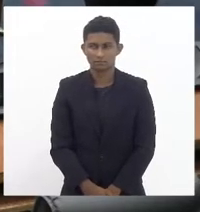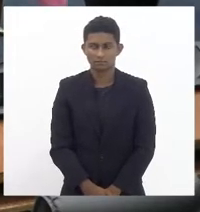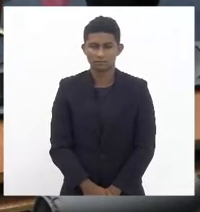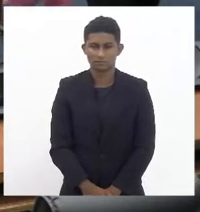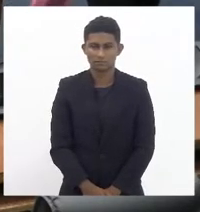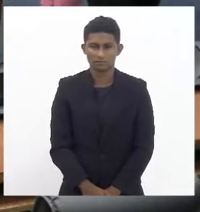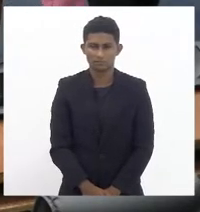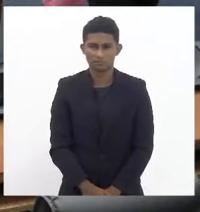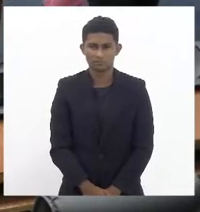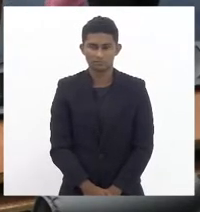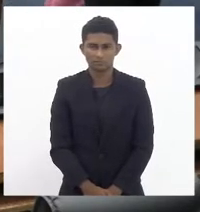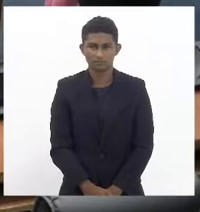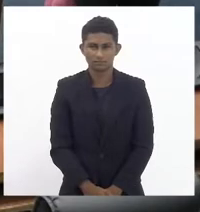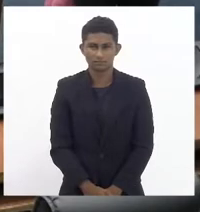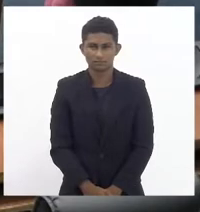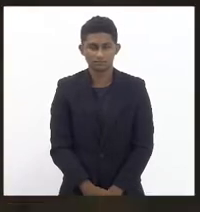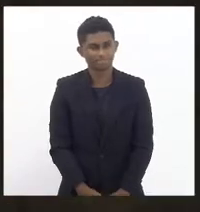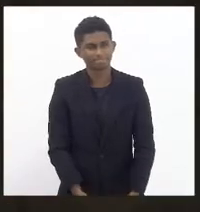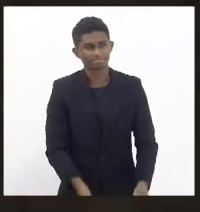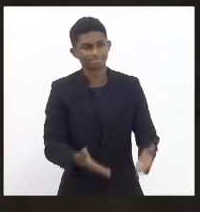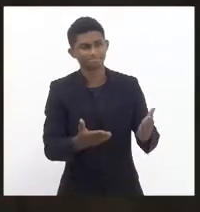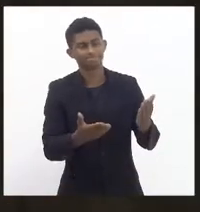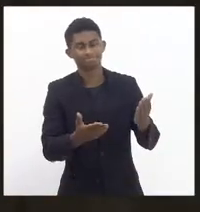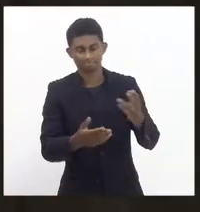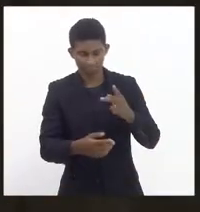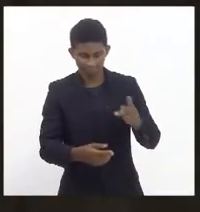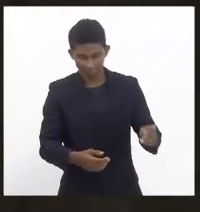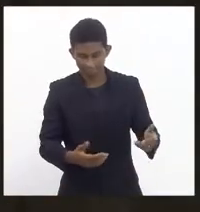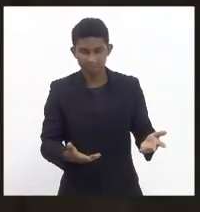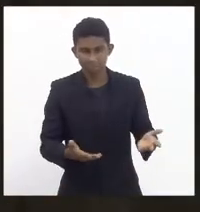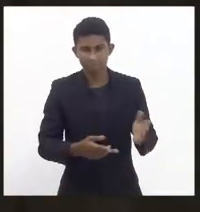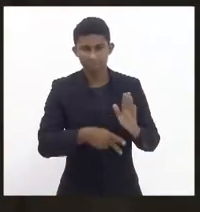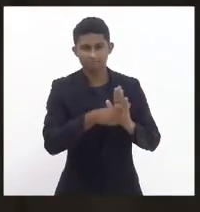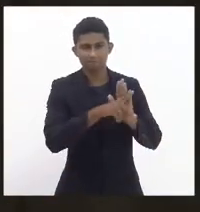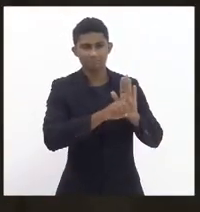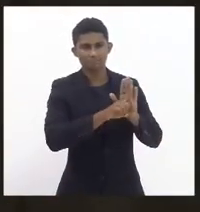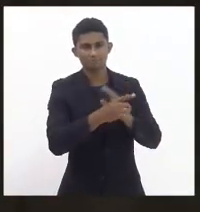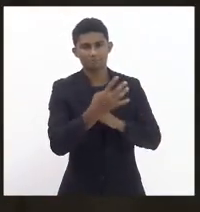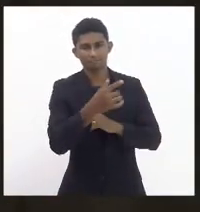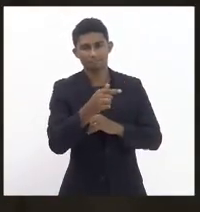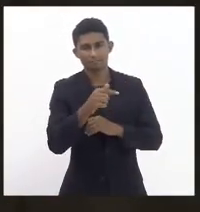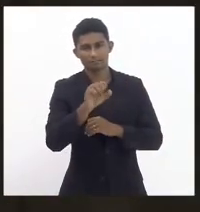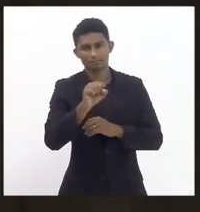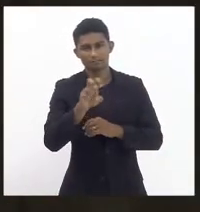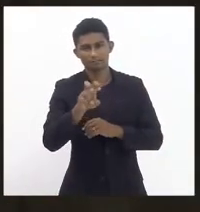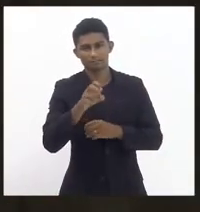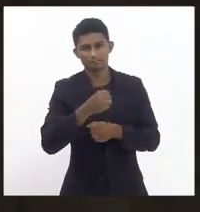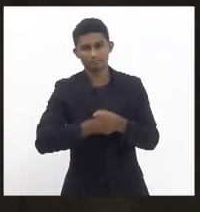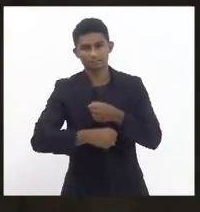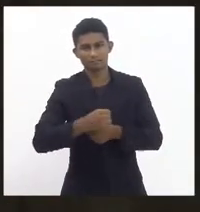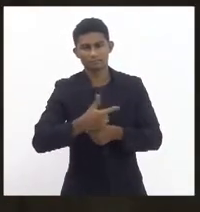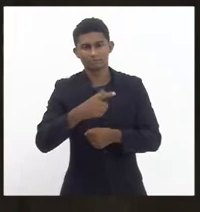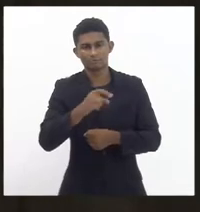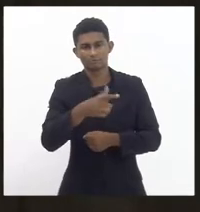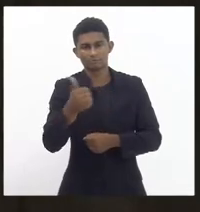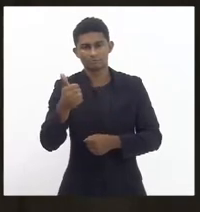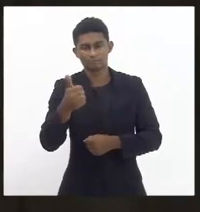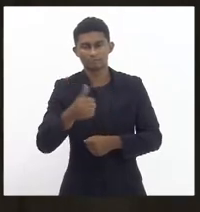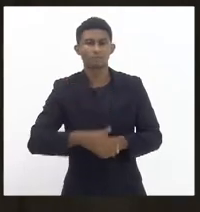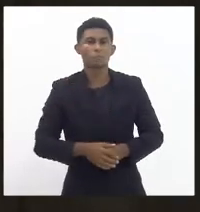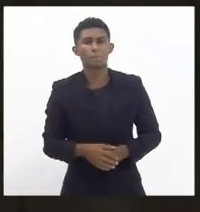o seu presente projeto de lei 4785 de 21